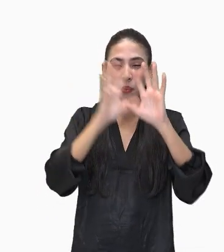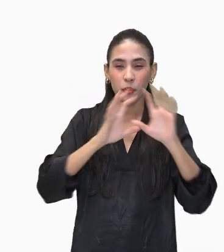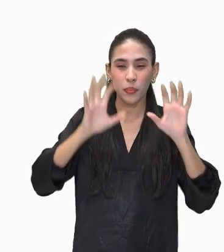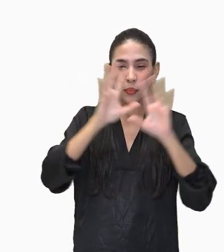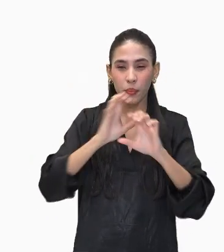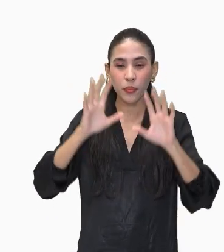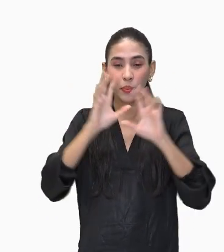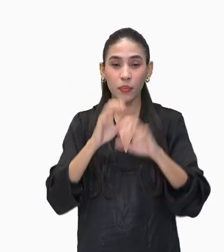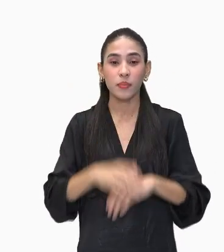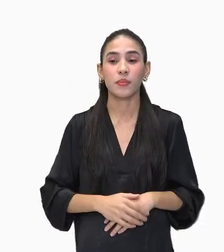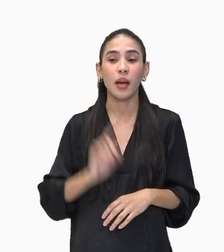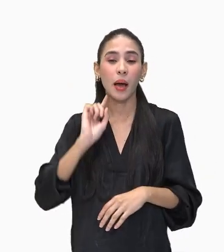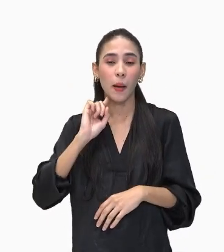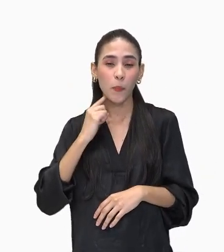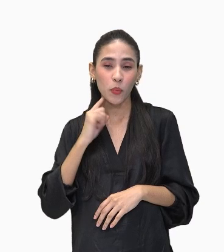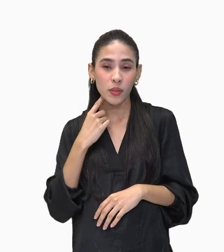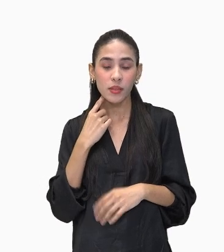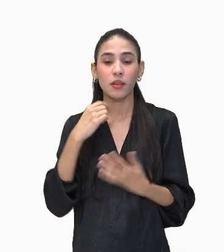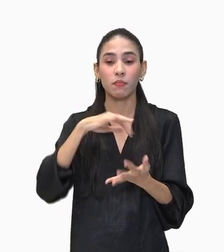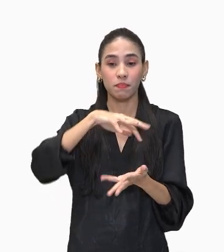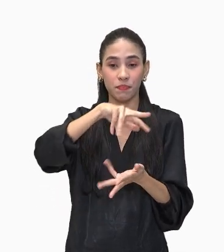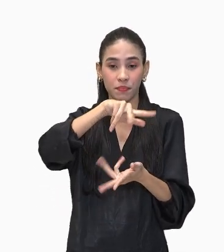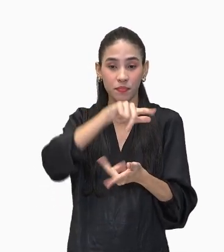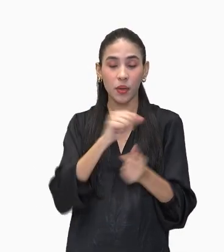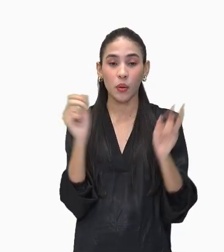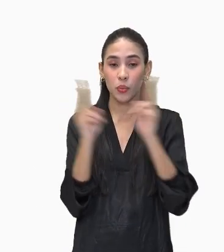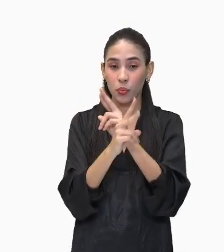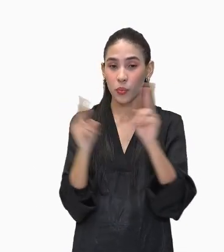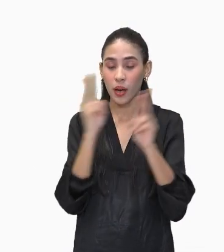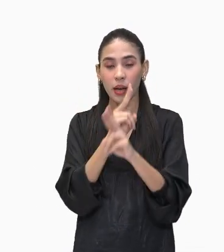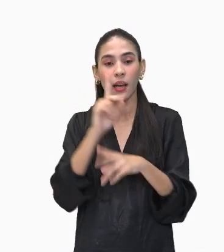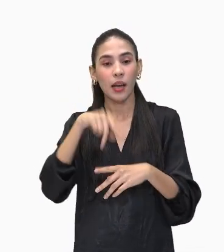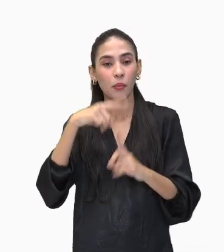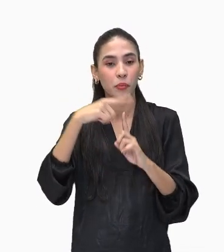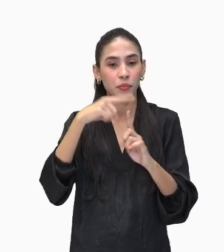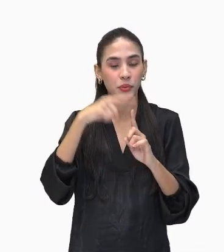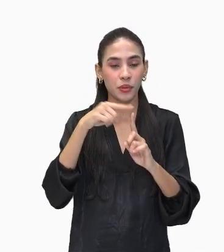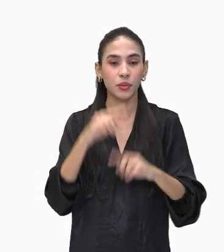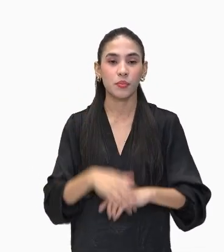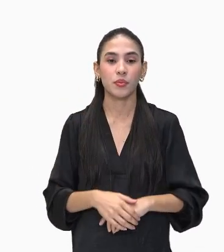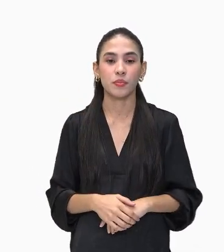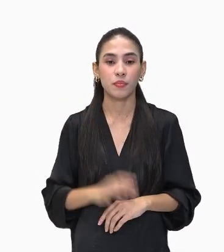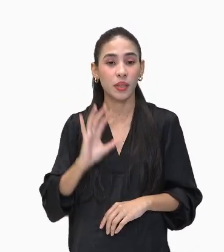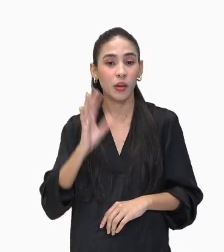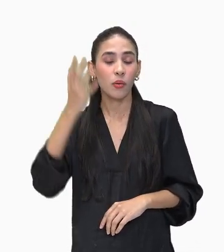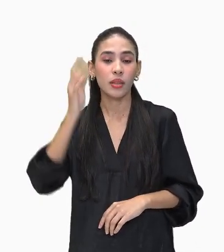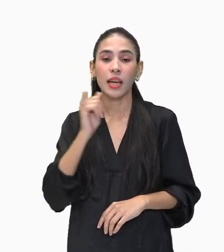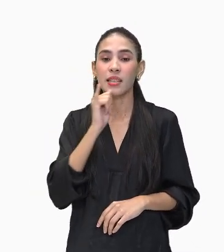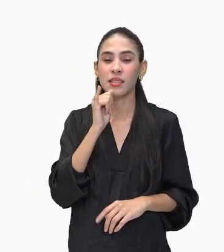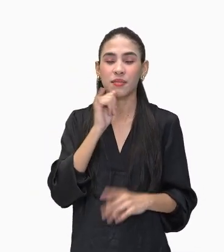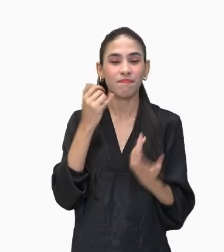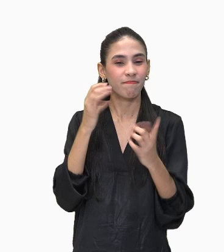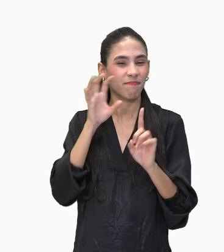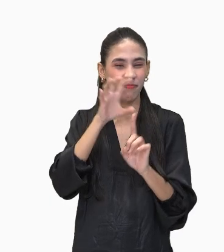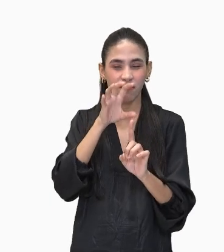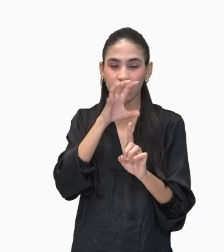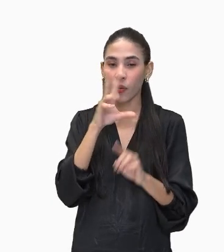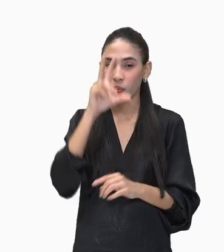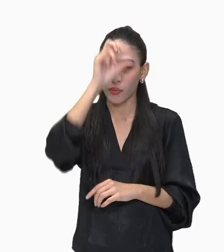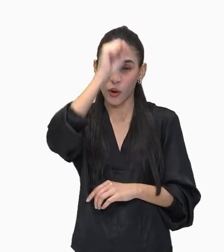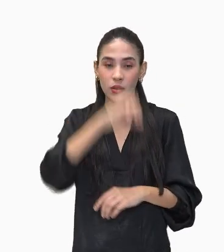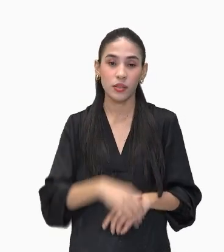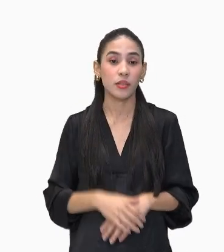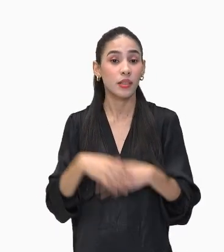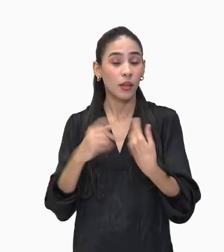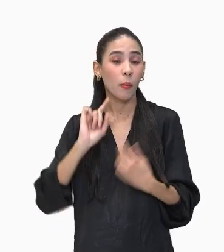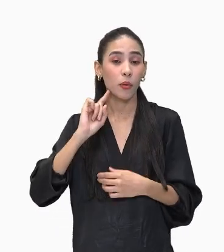a poluição atmosférica, né, a poluição do ar, é uma das formas aí, né, que ocorre com intensidade. Então, a poluição do